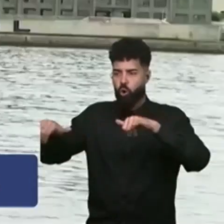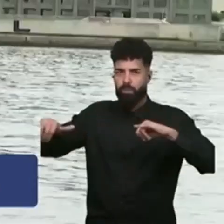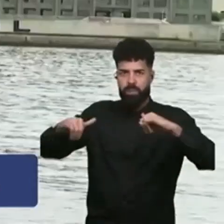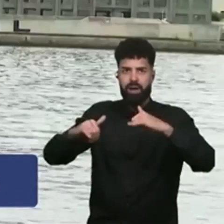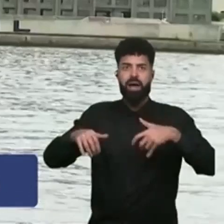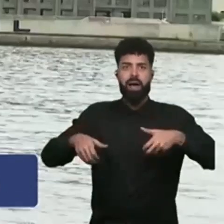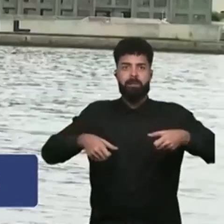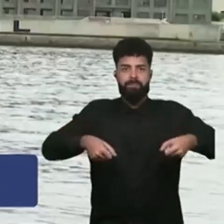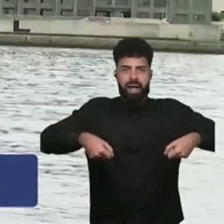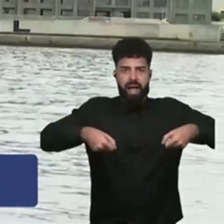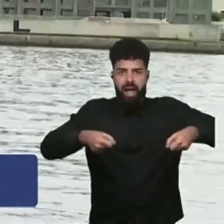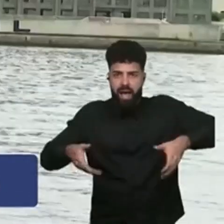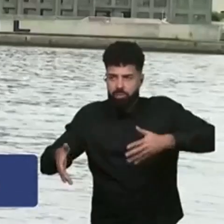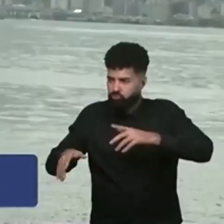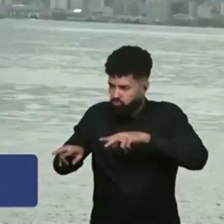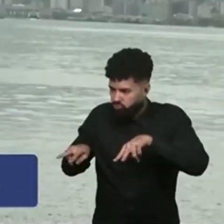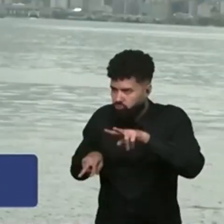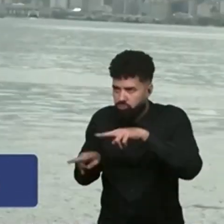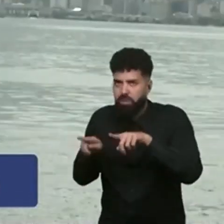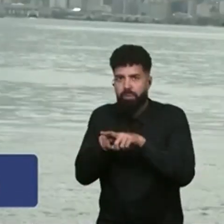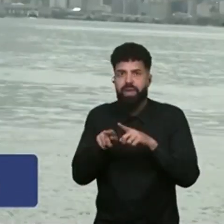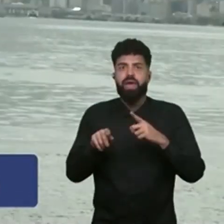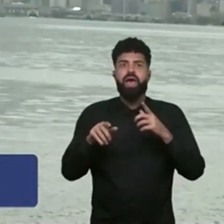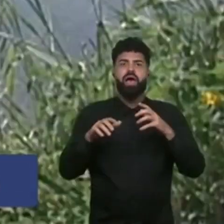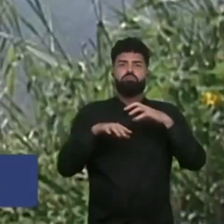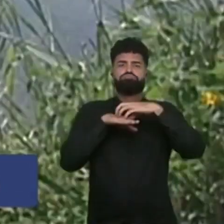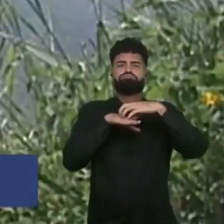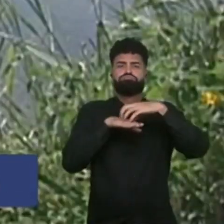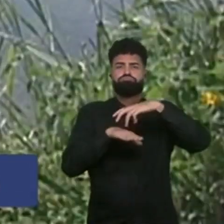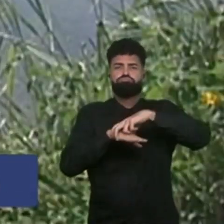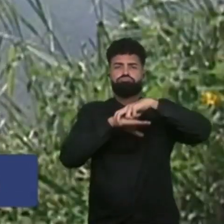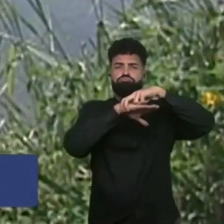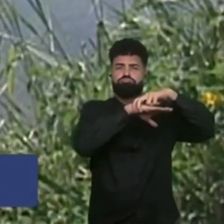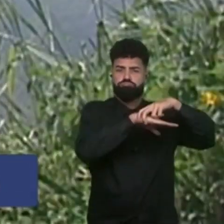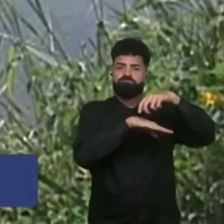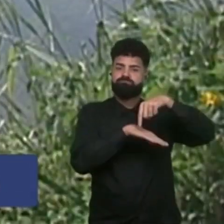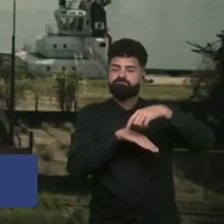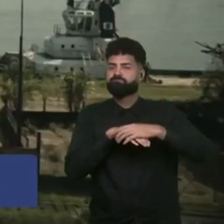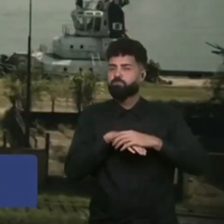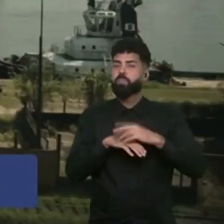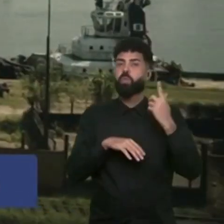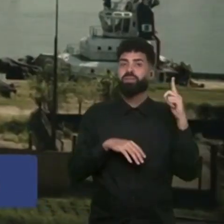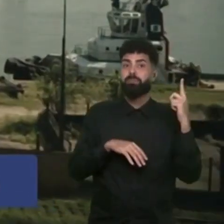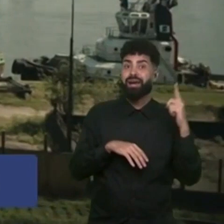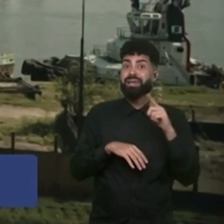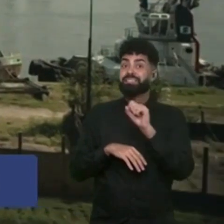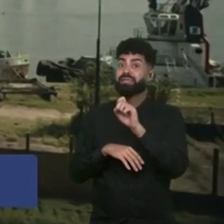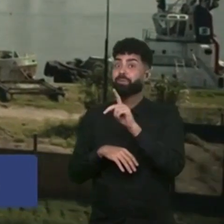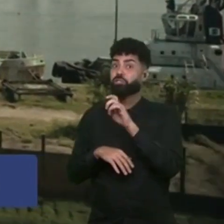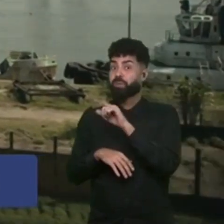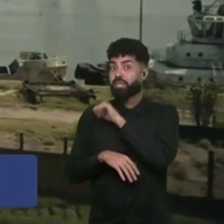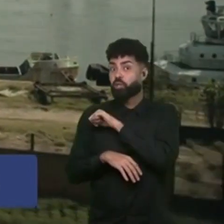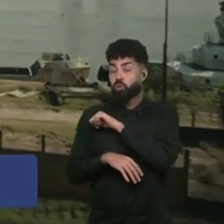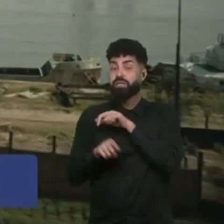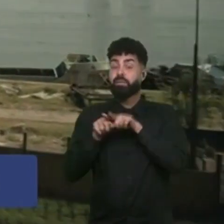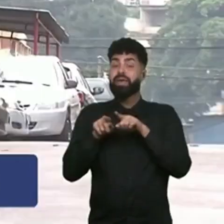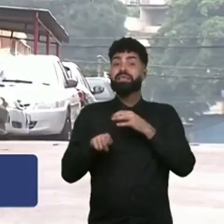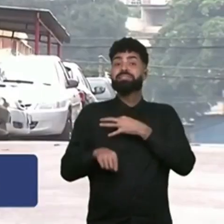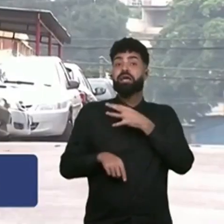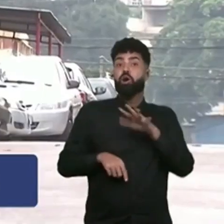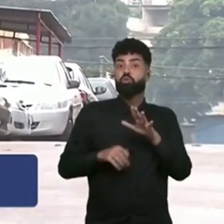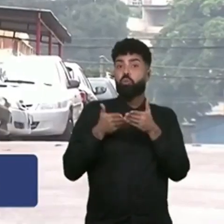de Janeiro, de Itaguaí e de Santos, além dos aeroportos do Galeão, no Rio, e Guarulhos, em São